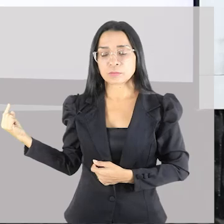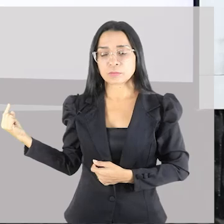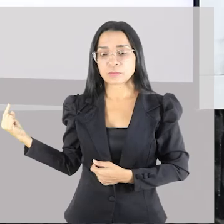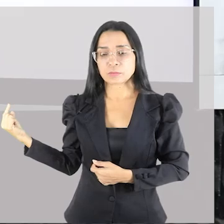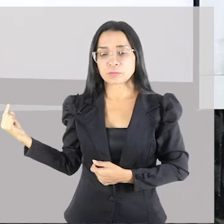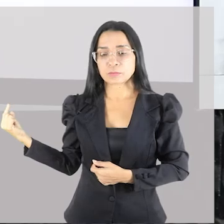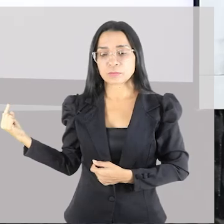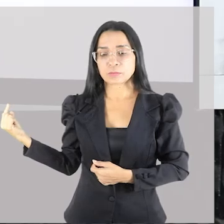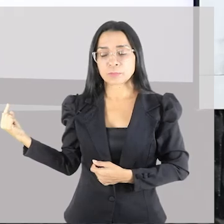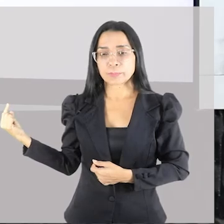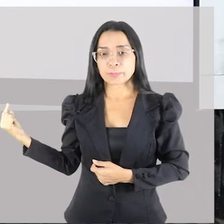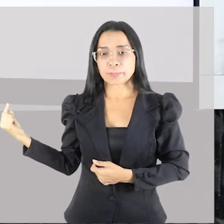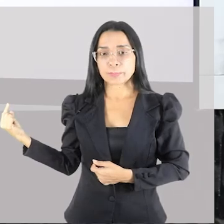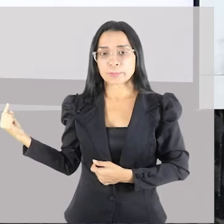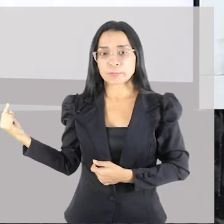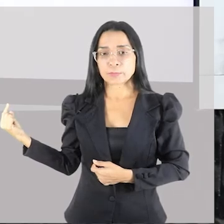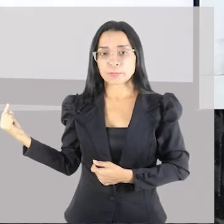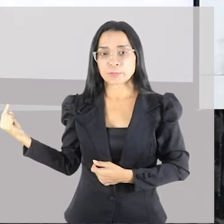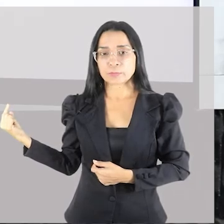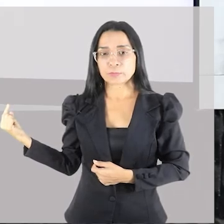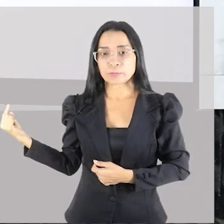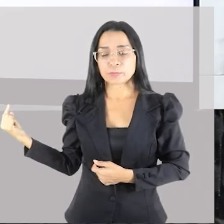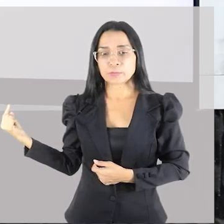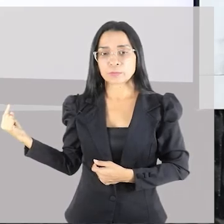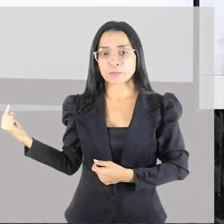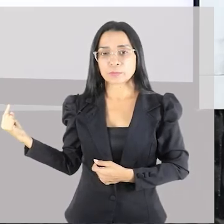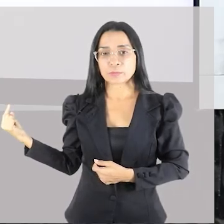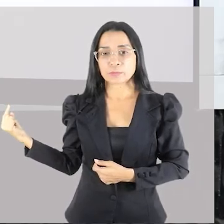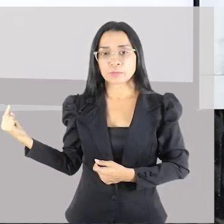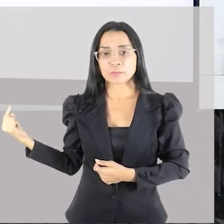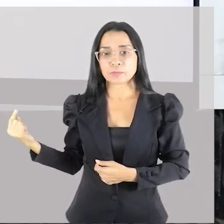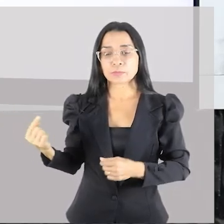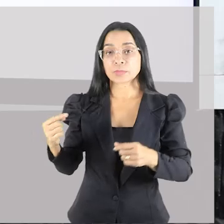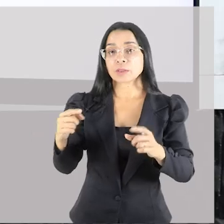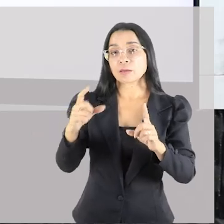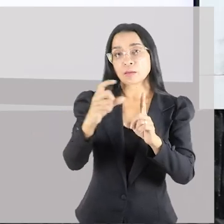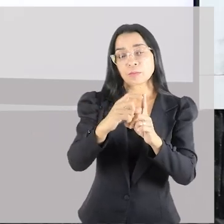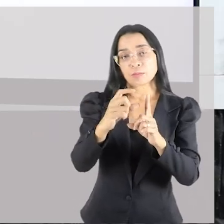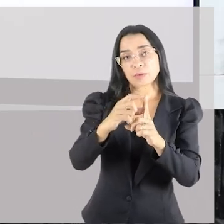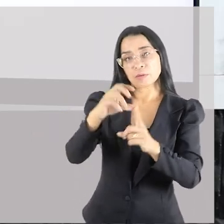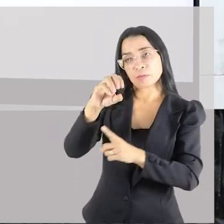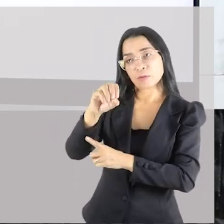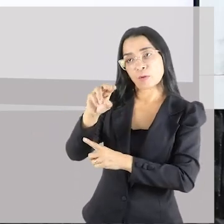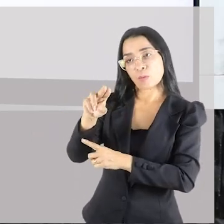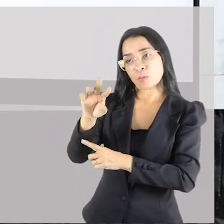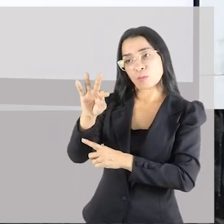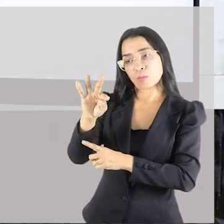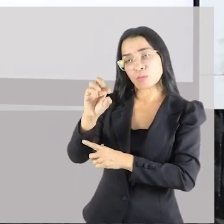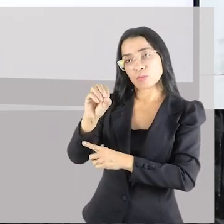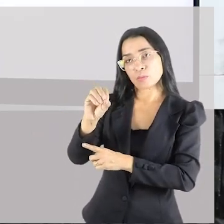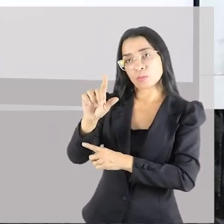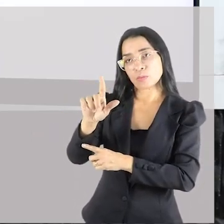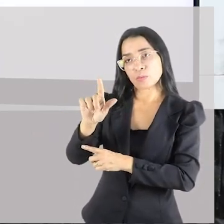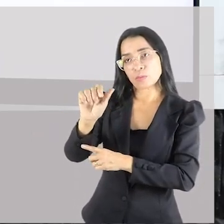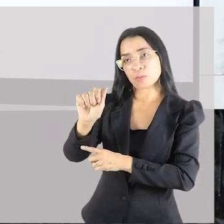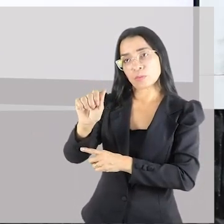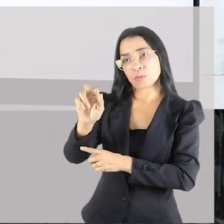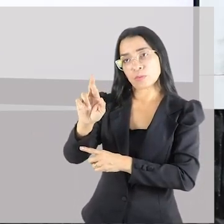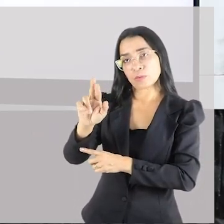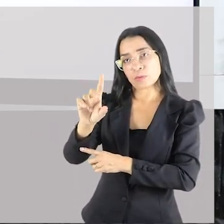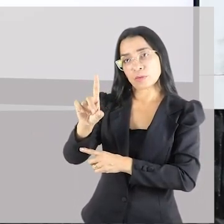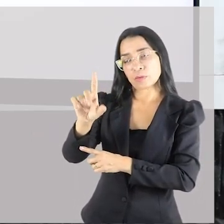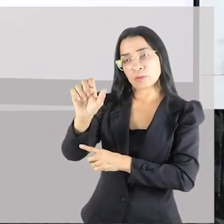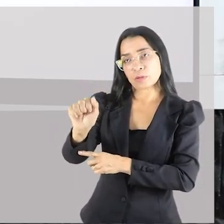de 1824. Muito bem para essa palavra, outorgada. É importante entender